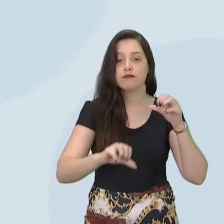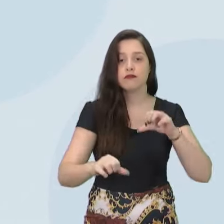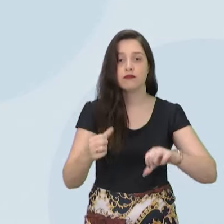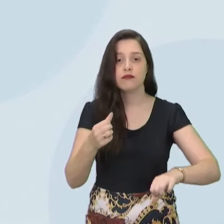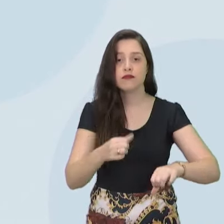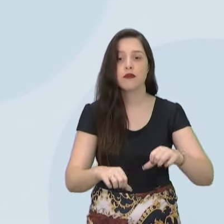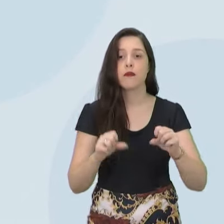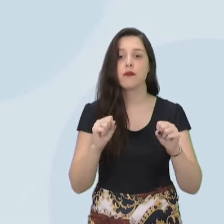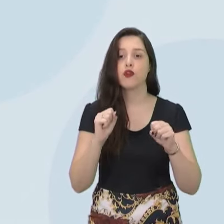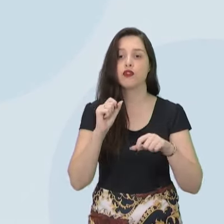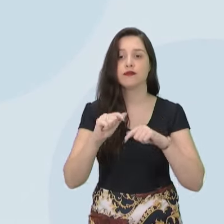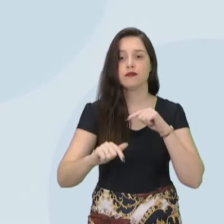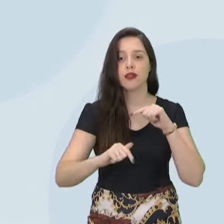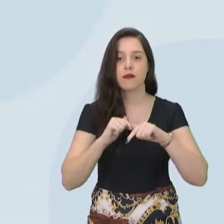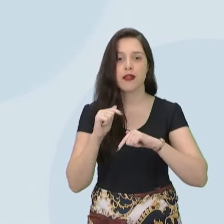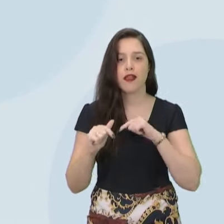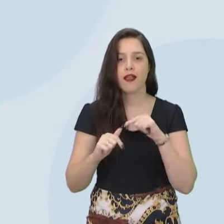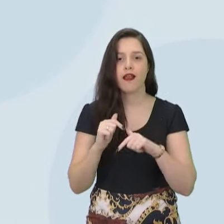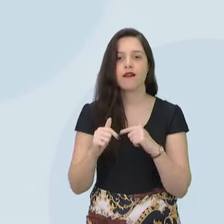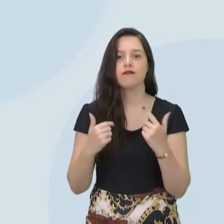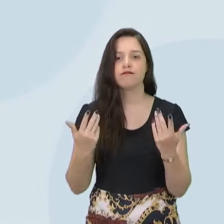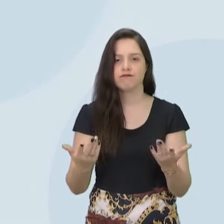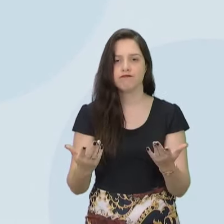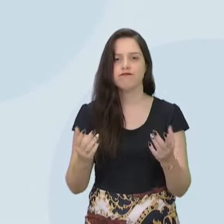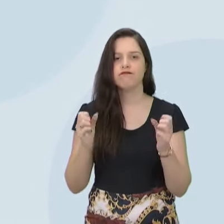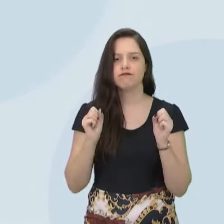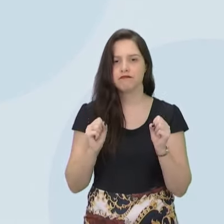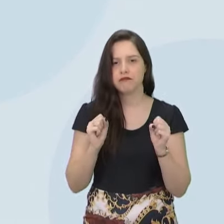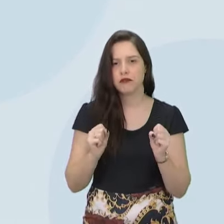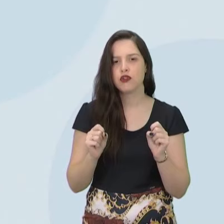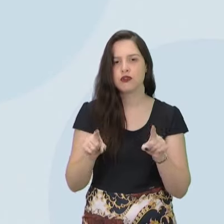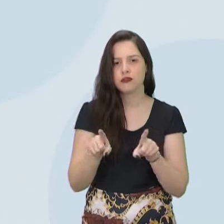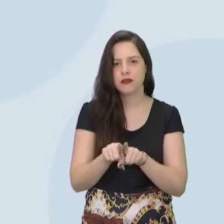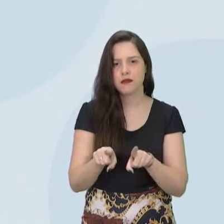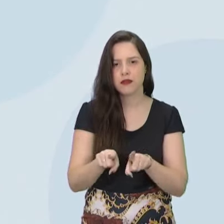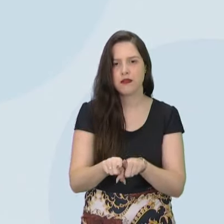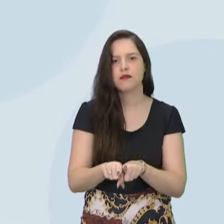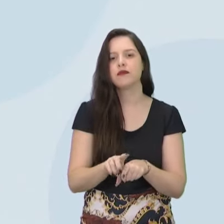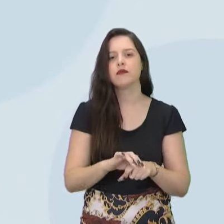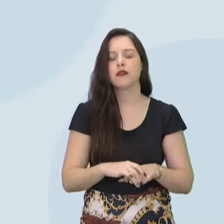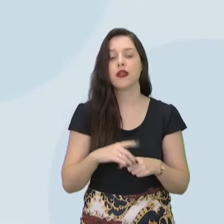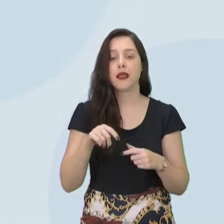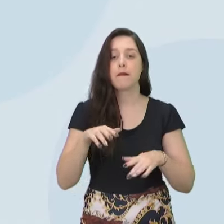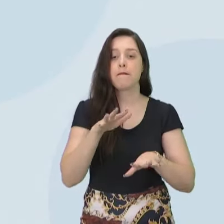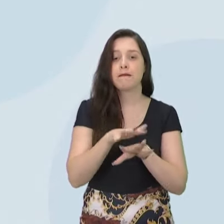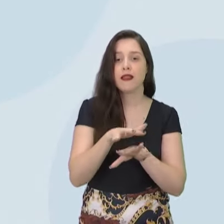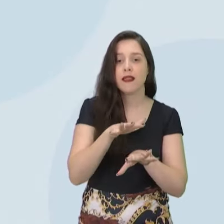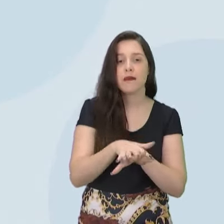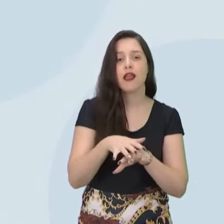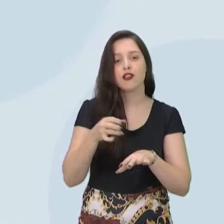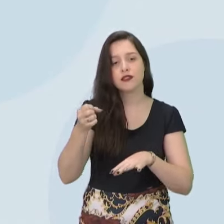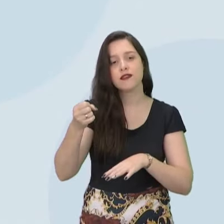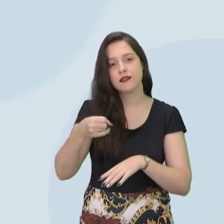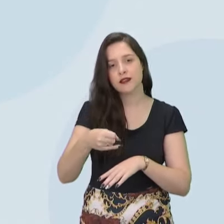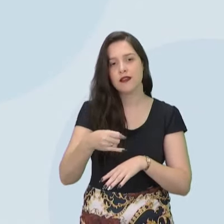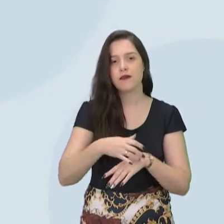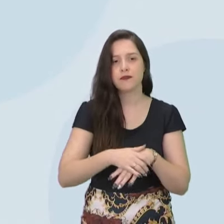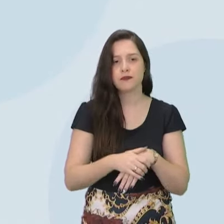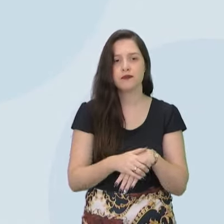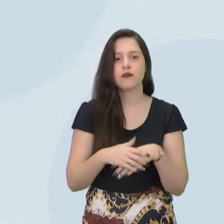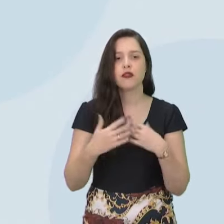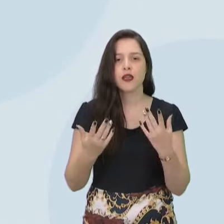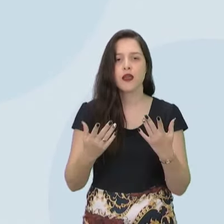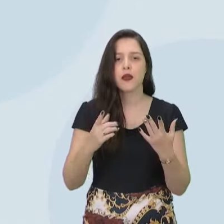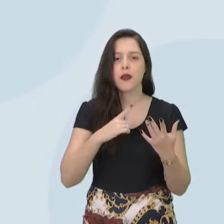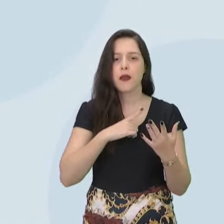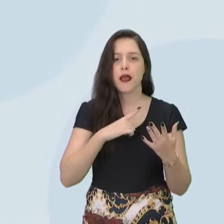podem trabalhar com as habilidades que eles aprenderam em português, em matemática, enfim, de modo que ajude